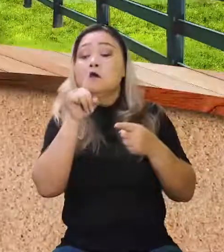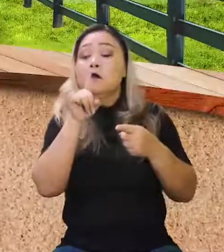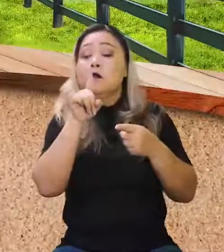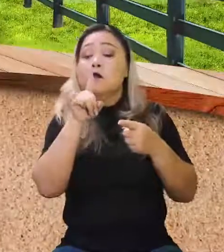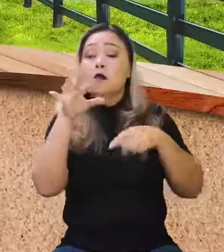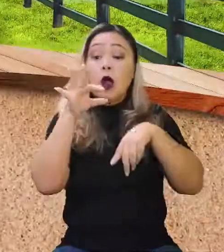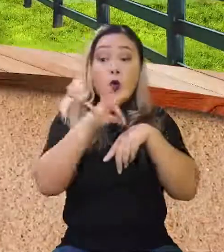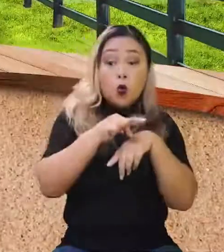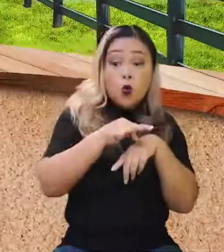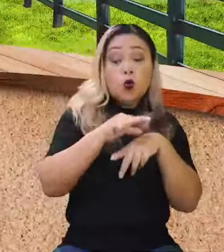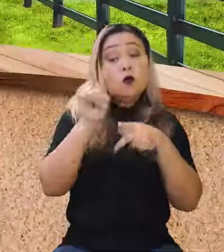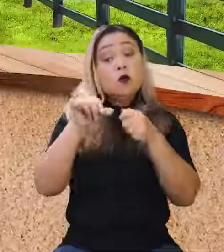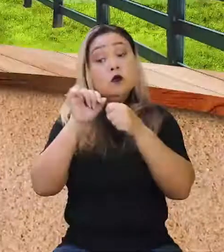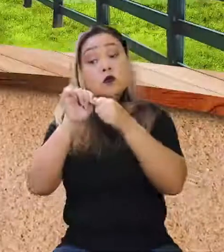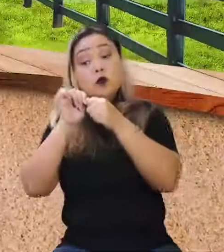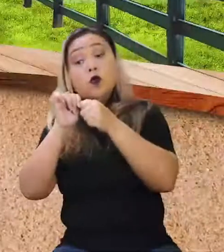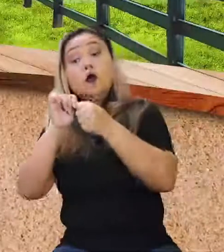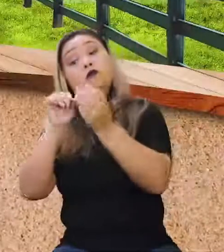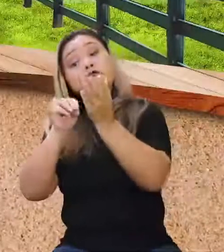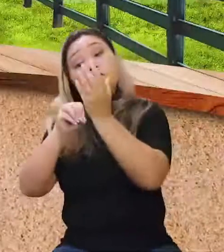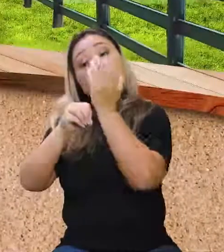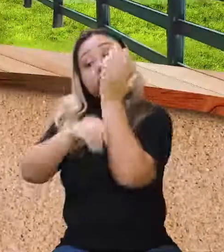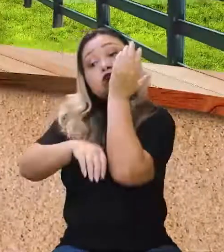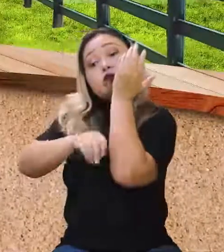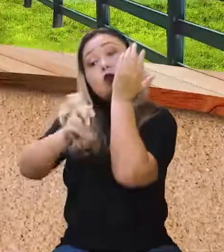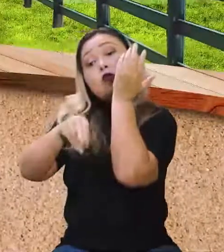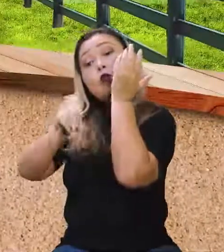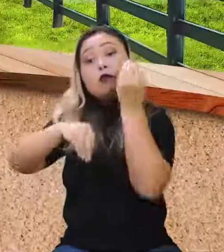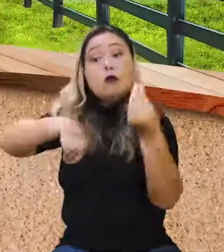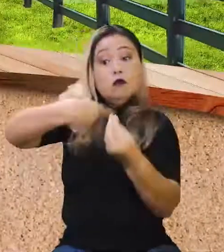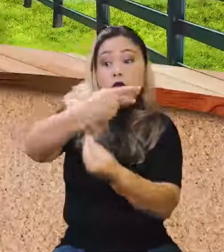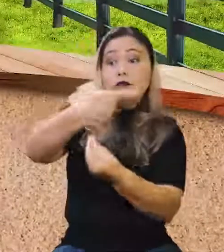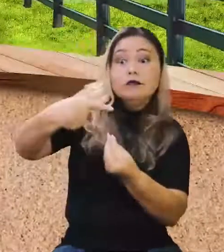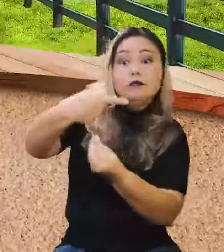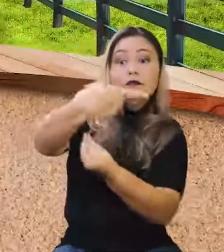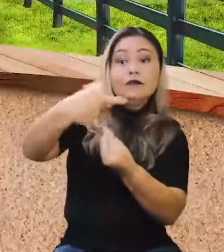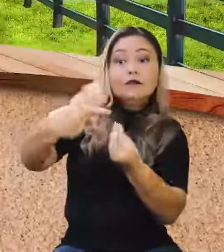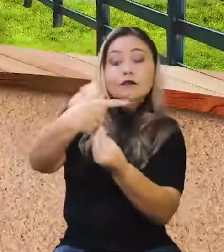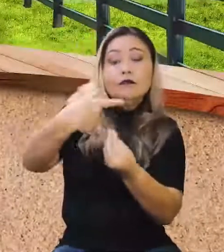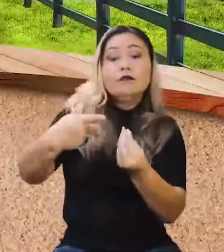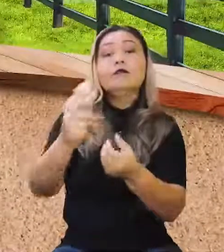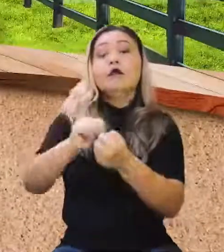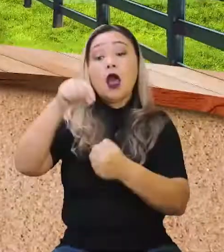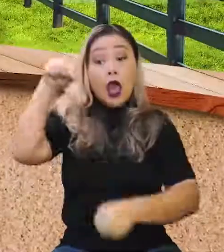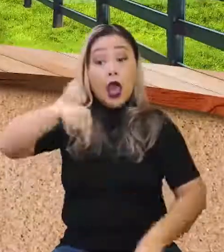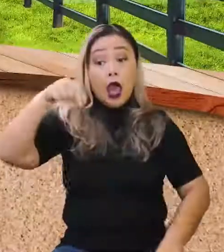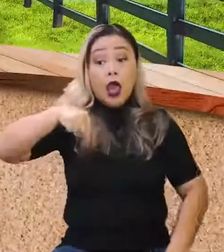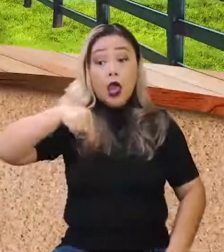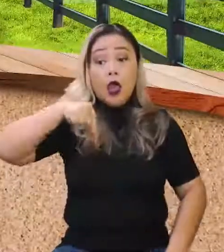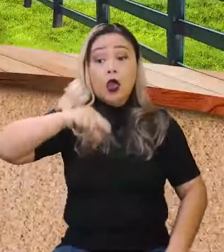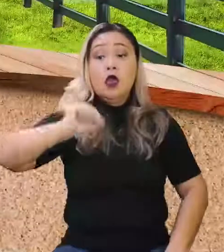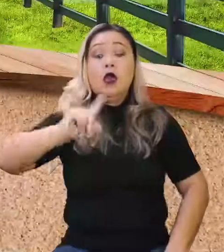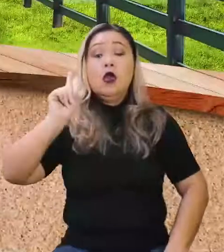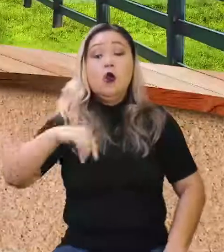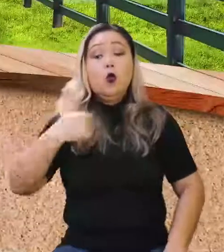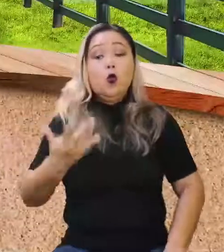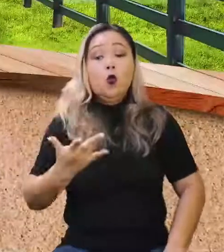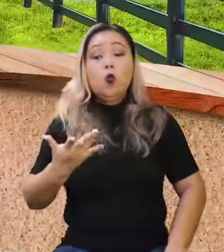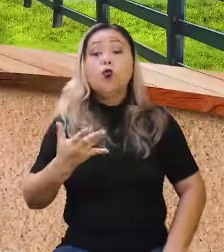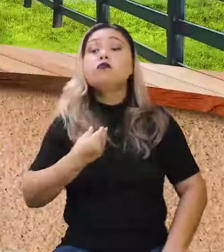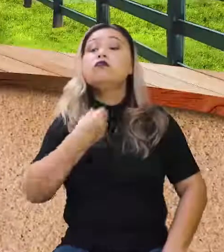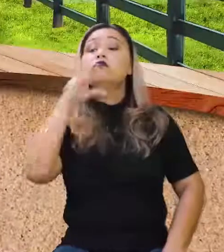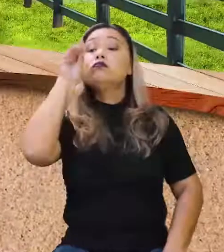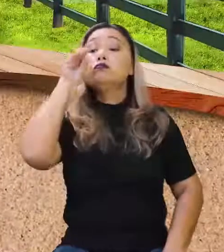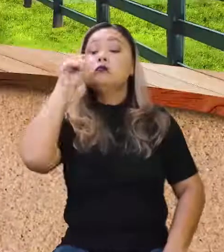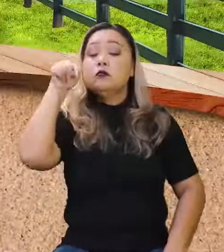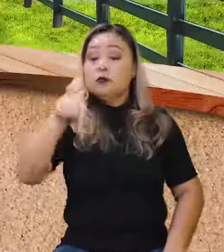avicultura de corte, avicultura de postura, e tem um misto, não é isso? Já aqui, para a produção de